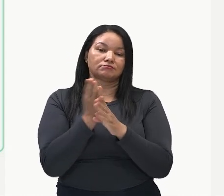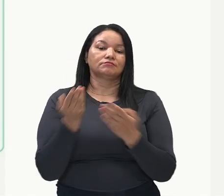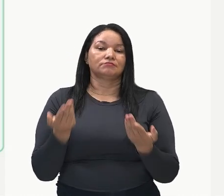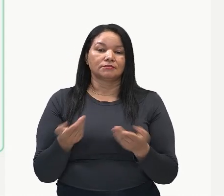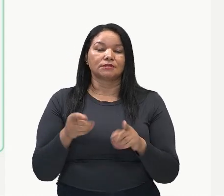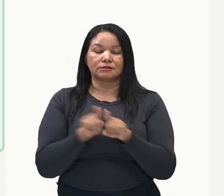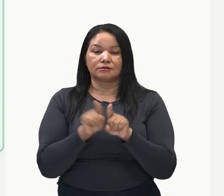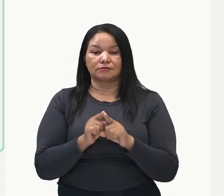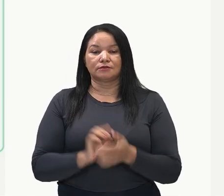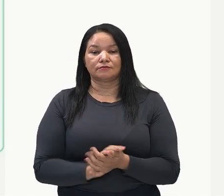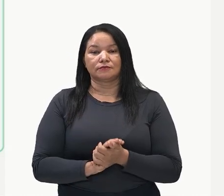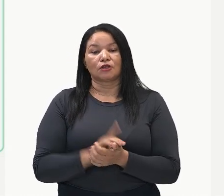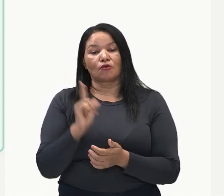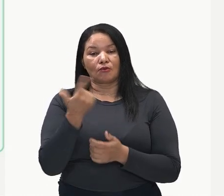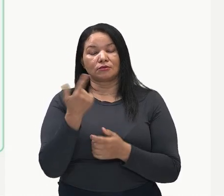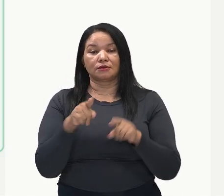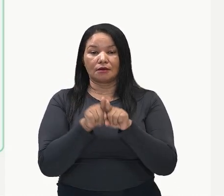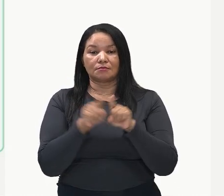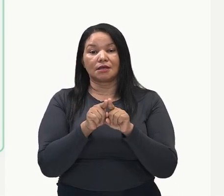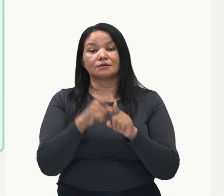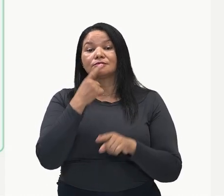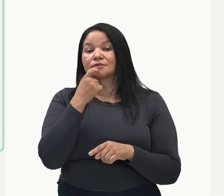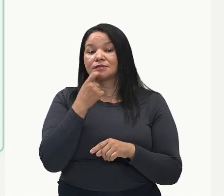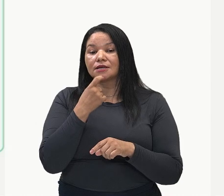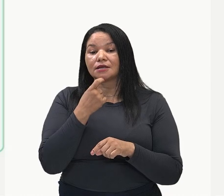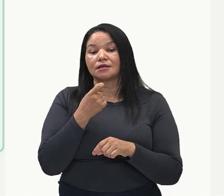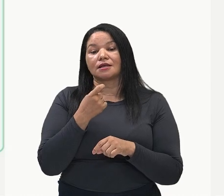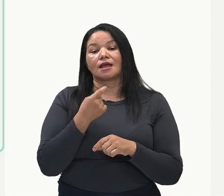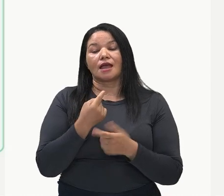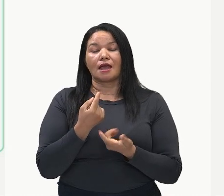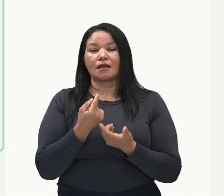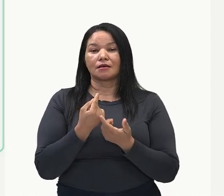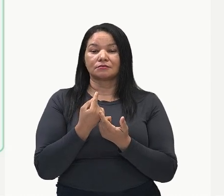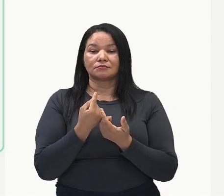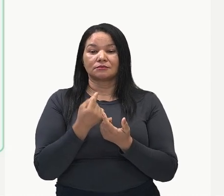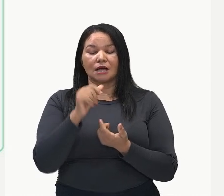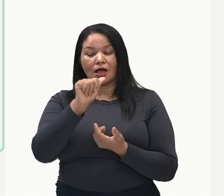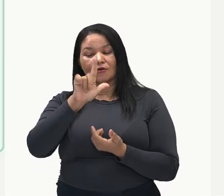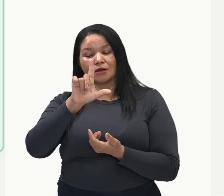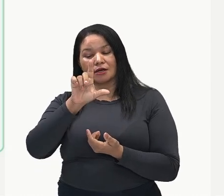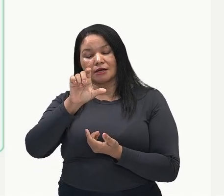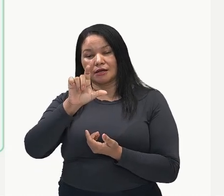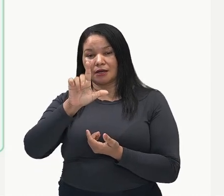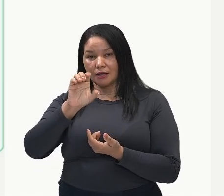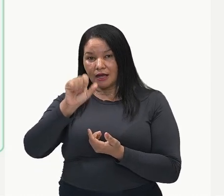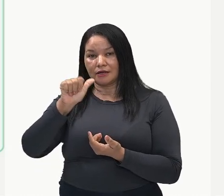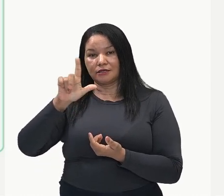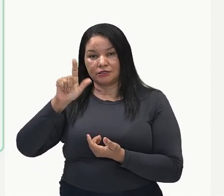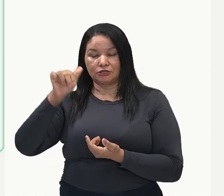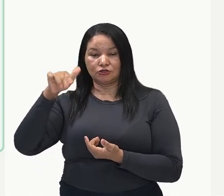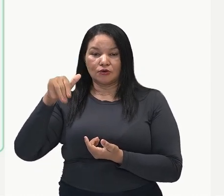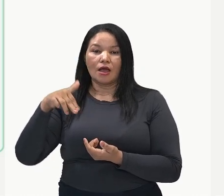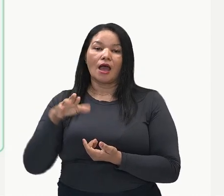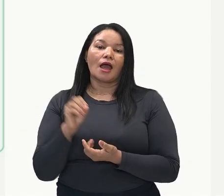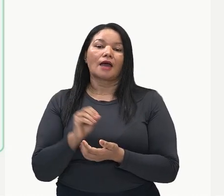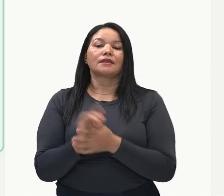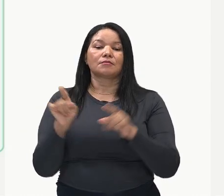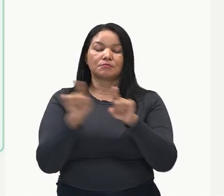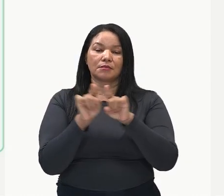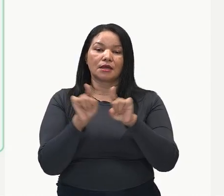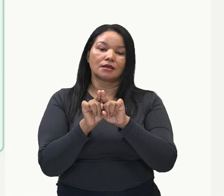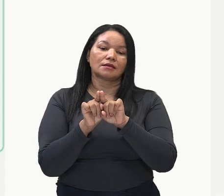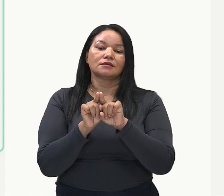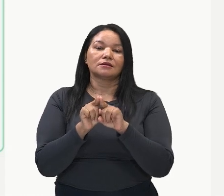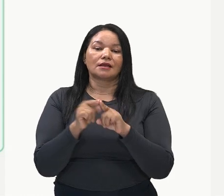aqui, ó, o nosso sangue ele é levemente alcalino, né, passa um pouquinho próximo do neutro. São alguns exemplos bem